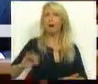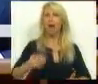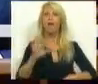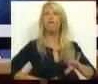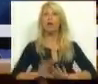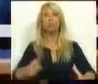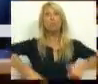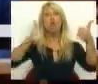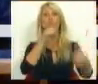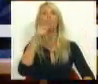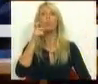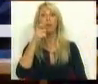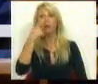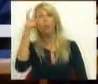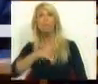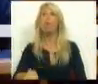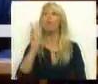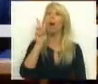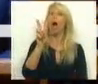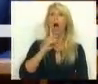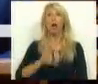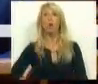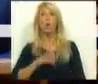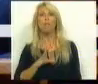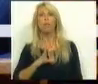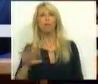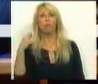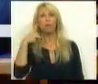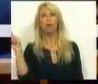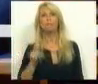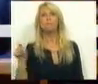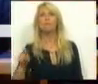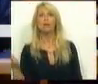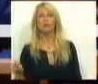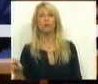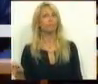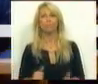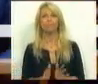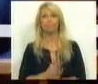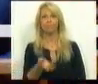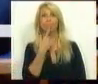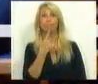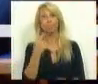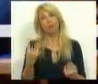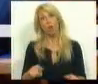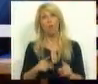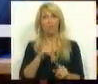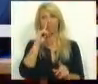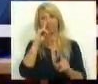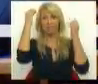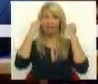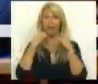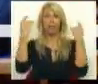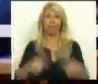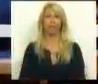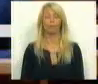o povo confiou, mas decorridos alguns meses, todos percebemos que houve aqui um logro. Hoje,